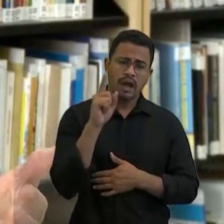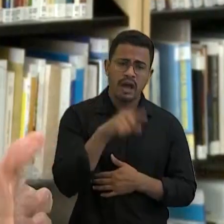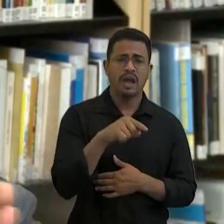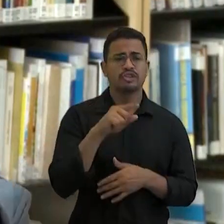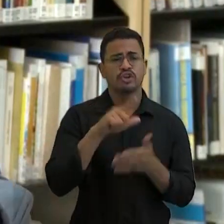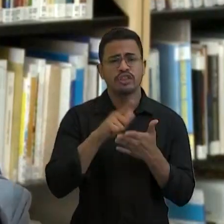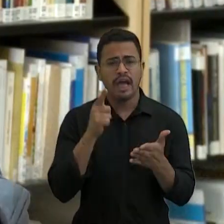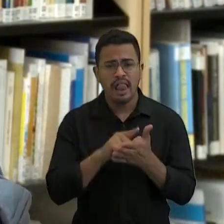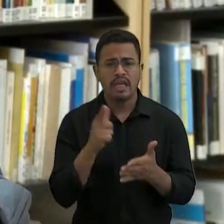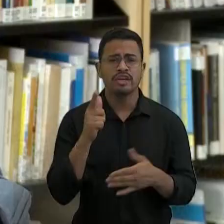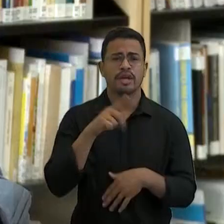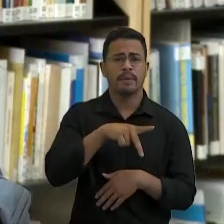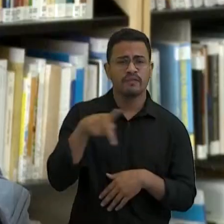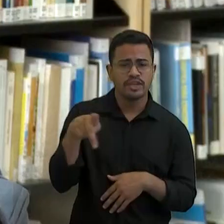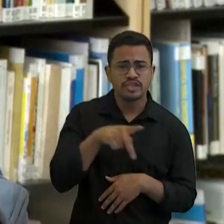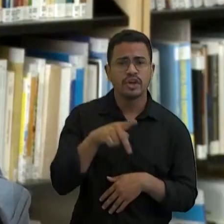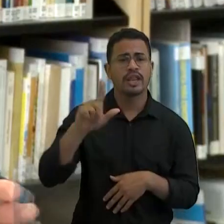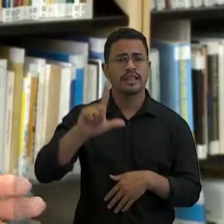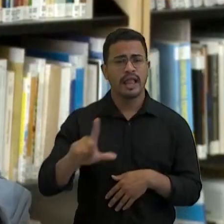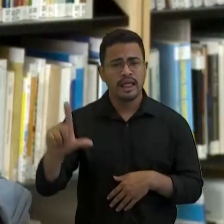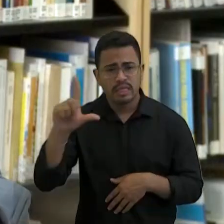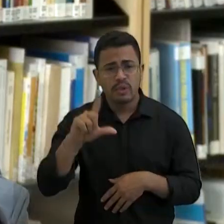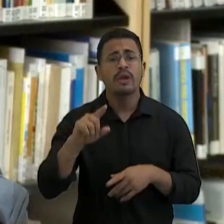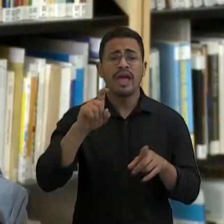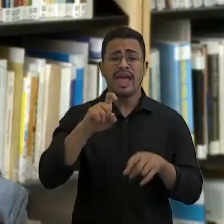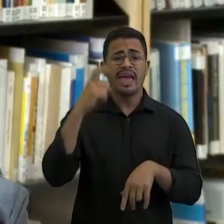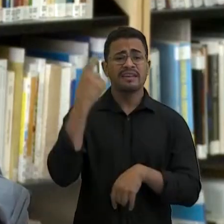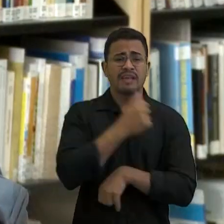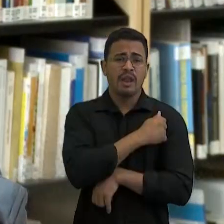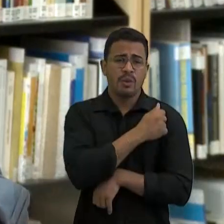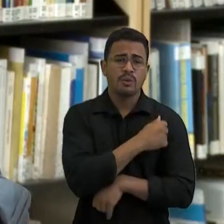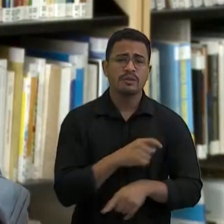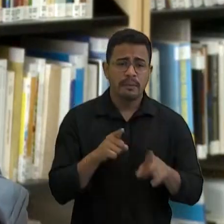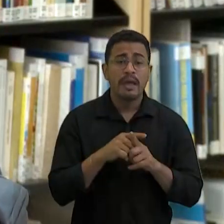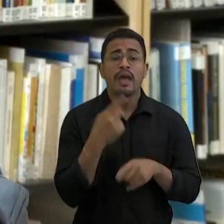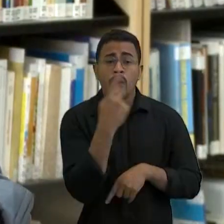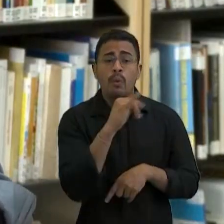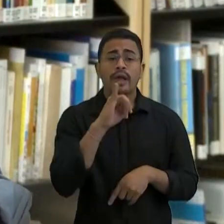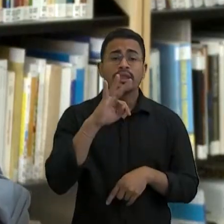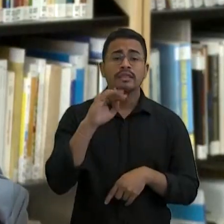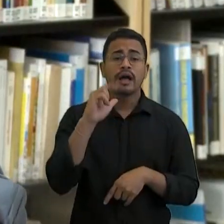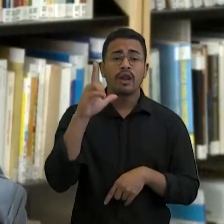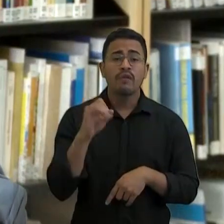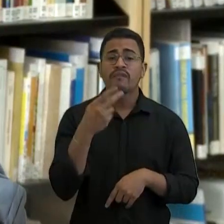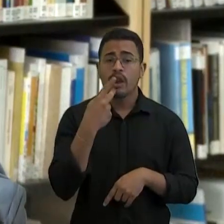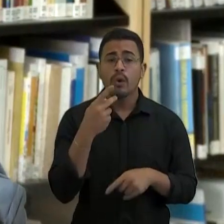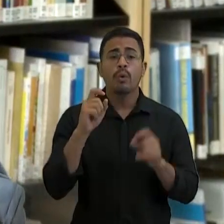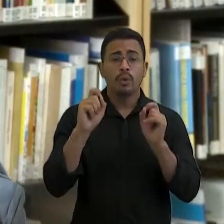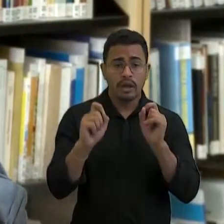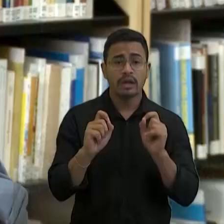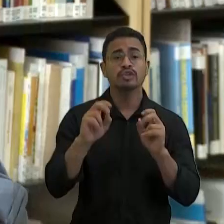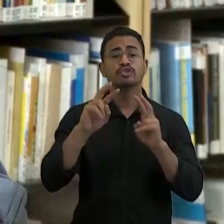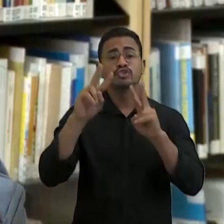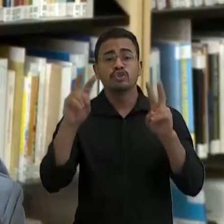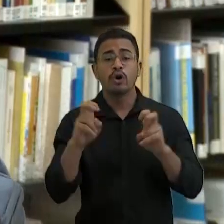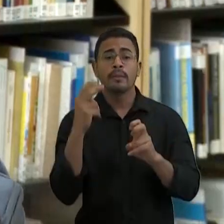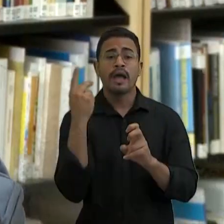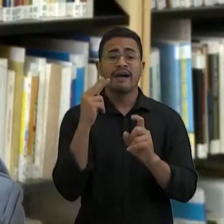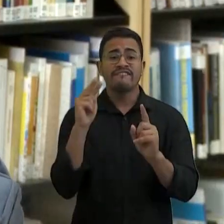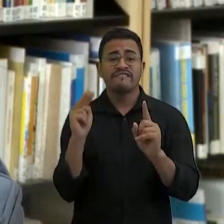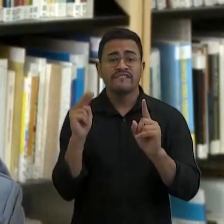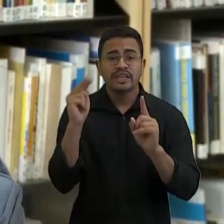foi meu aluno também com muita honra. O Ítalo diz o seguinte, que a concepção